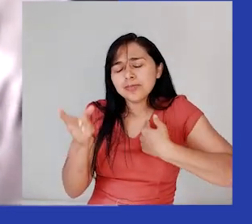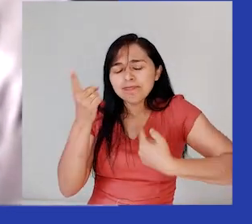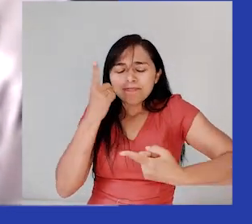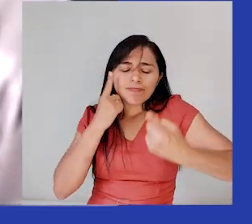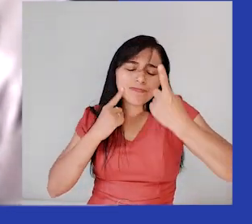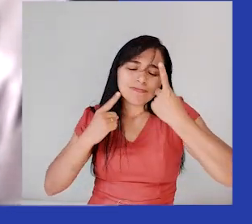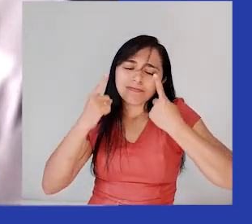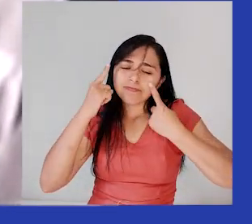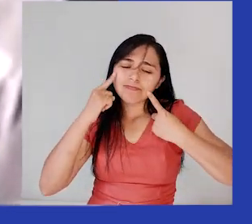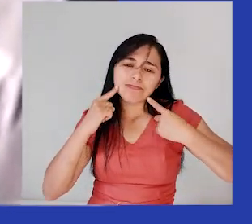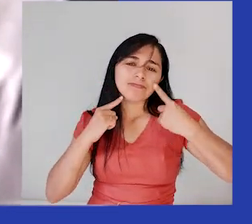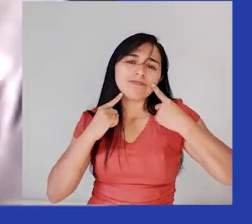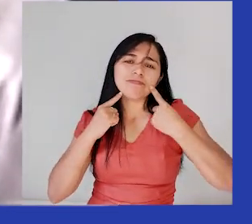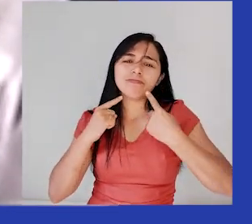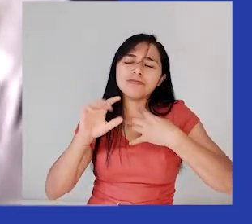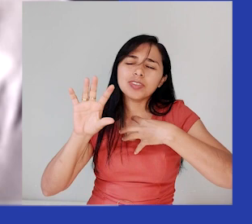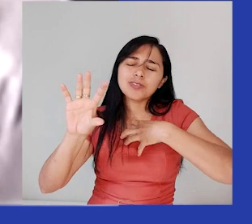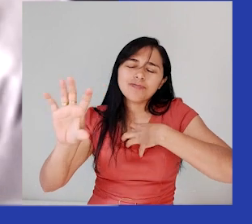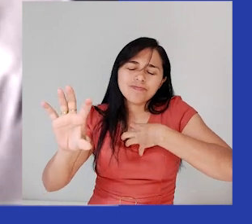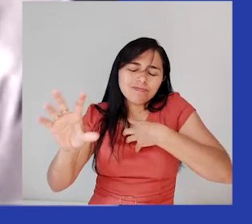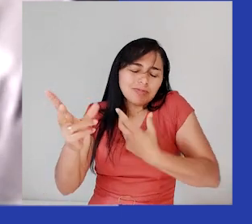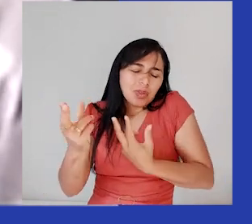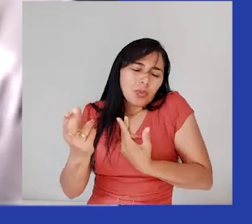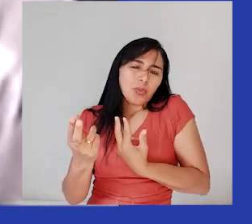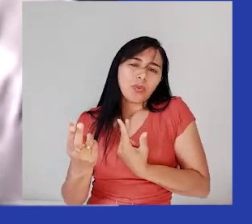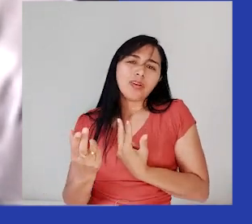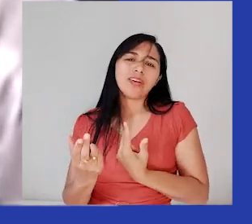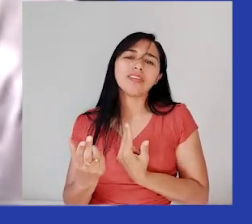seu contentamento.